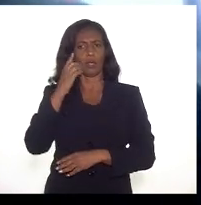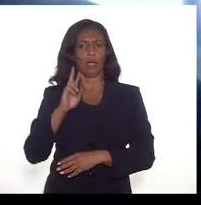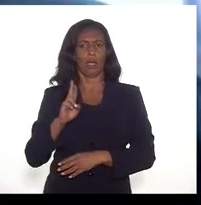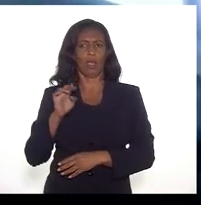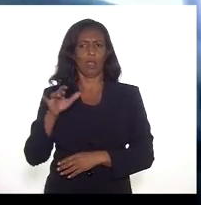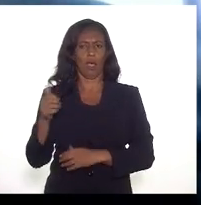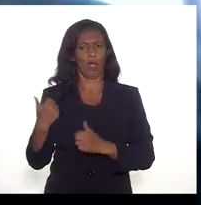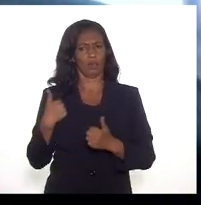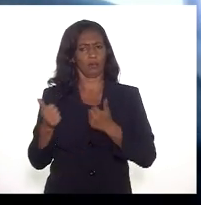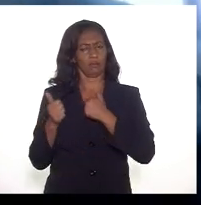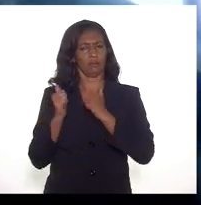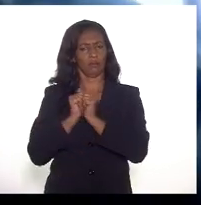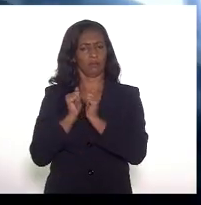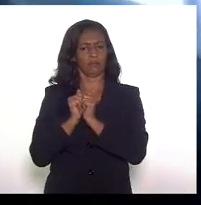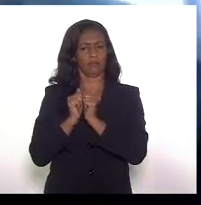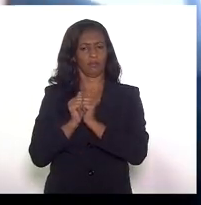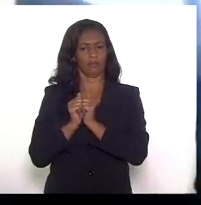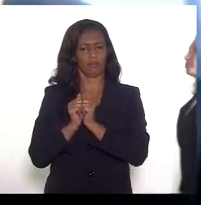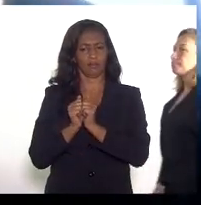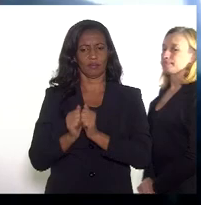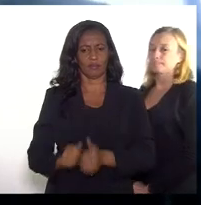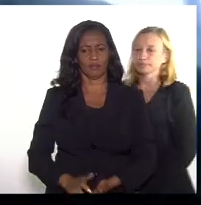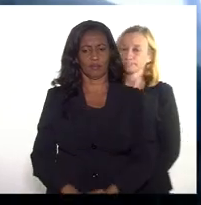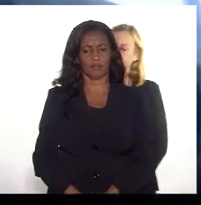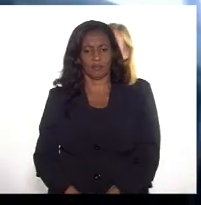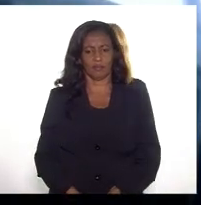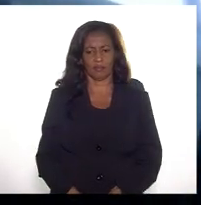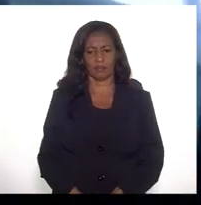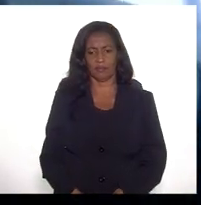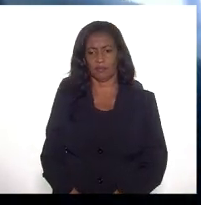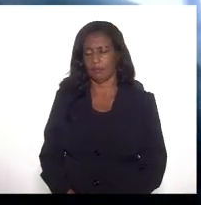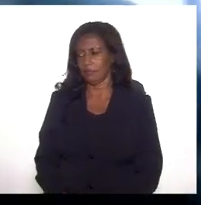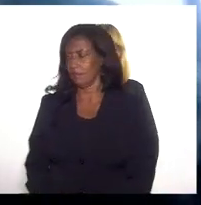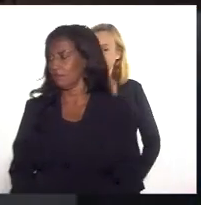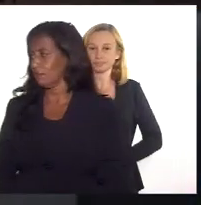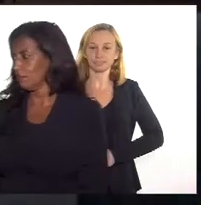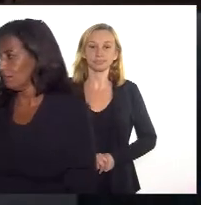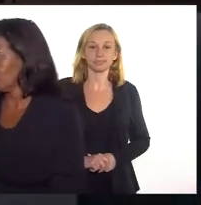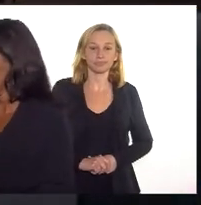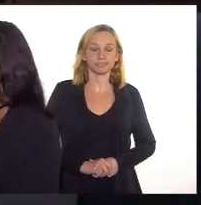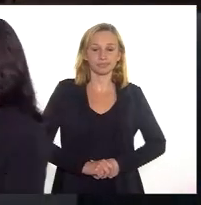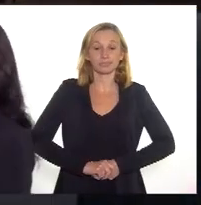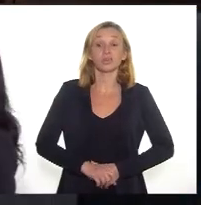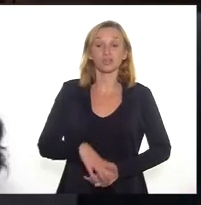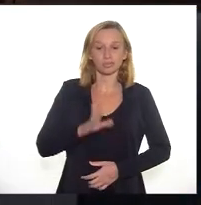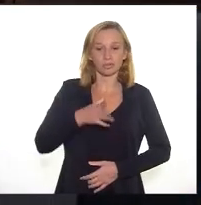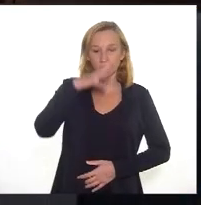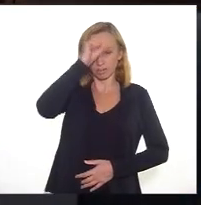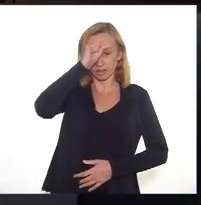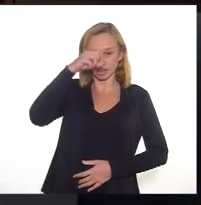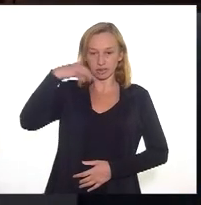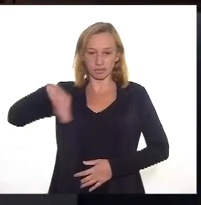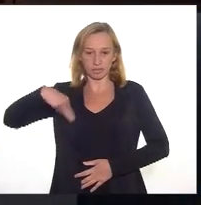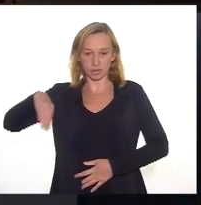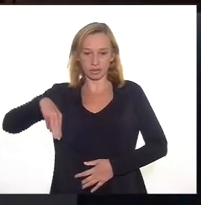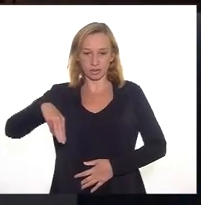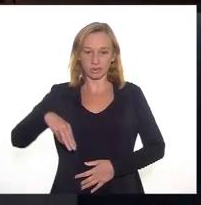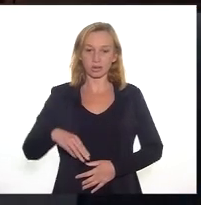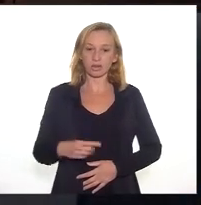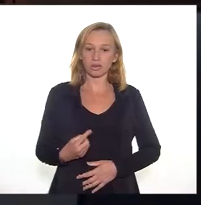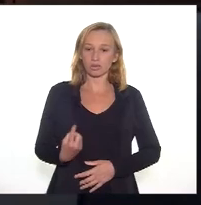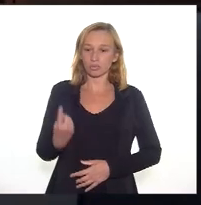companheira. Já entrou em pauta, já foi emendado. Eu já aprendi, Mink, que uma coisa é uma coisa, outra coisa é outra